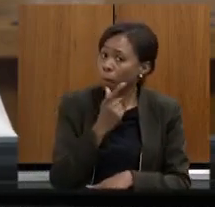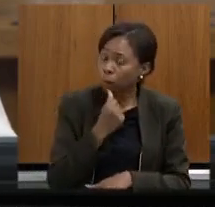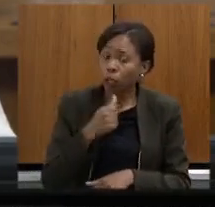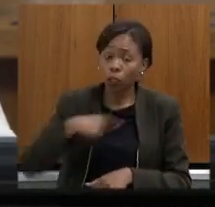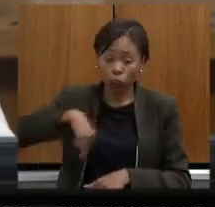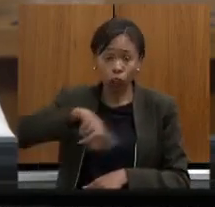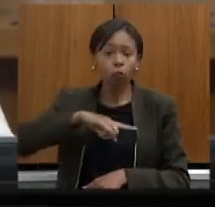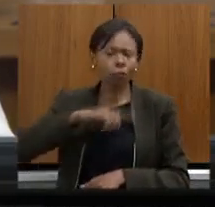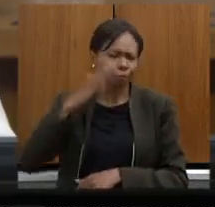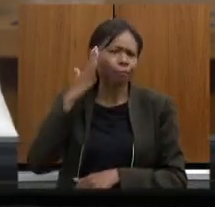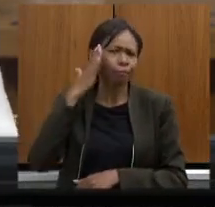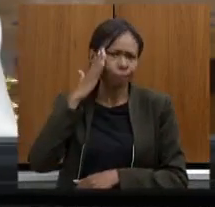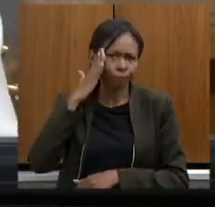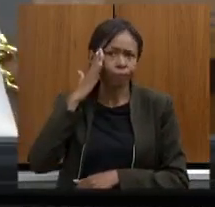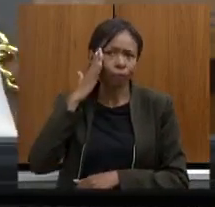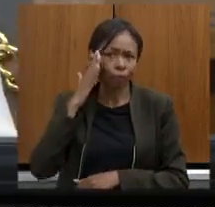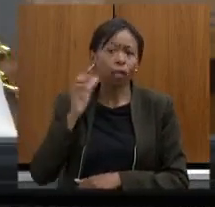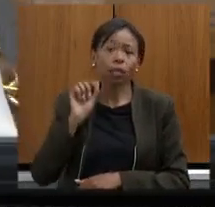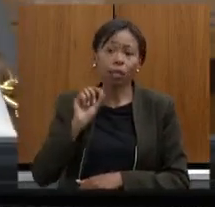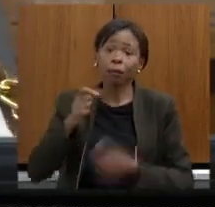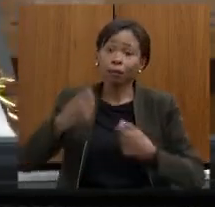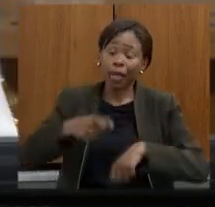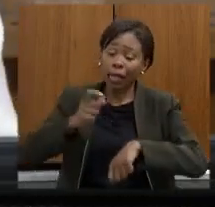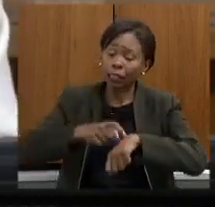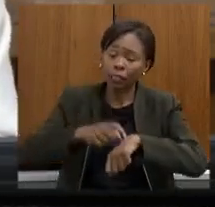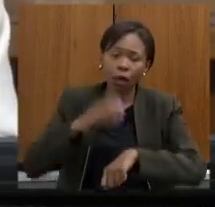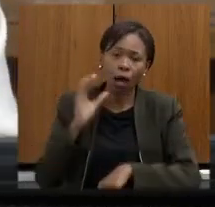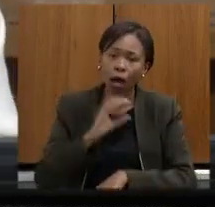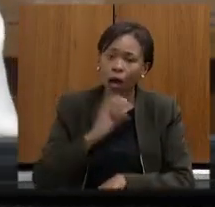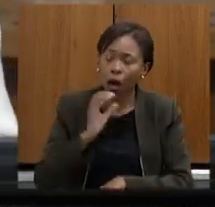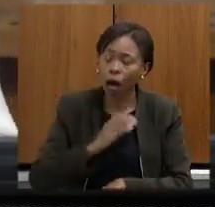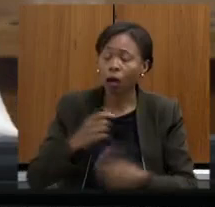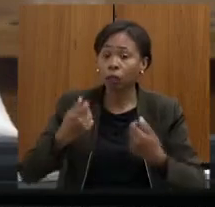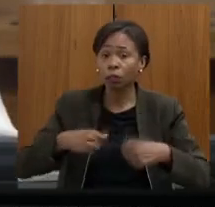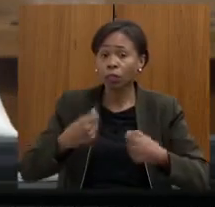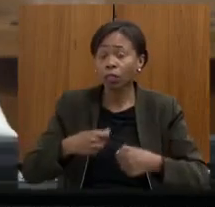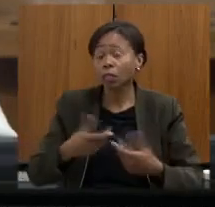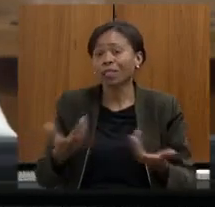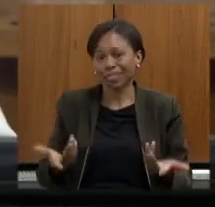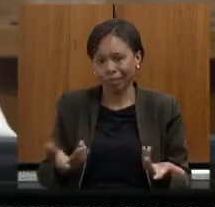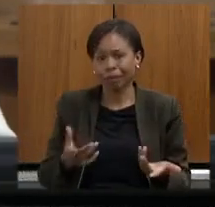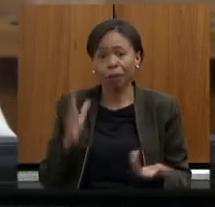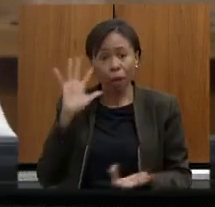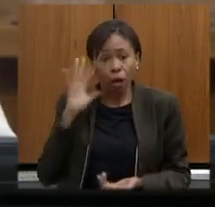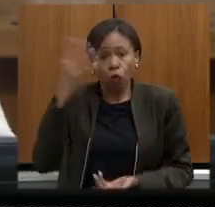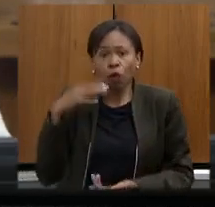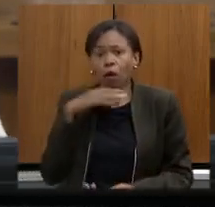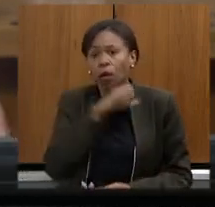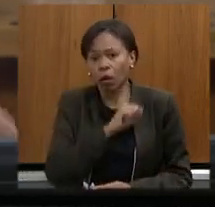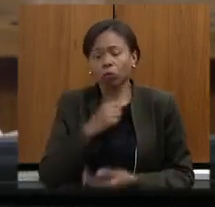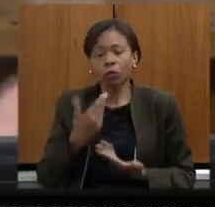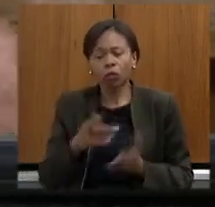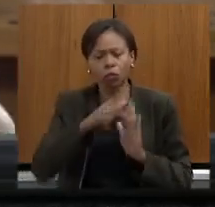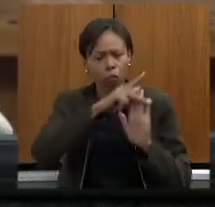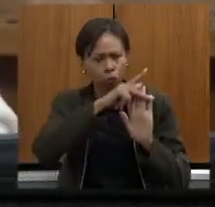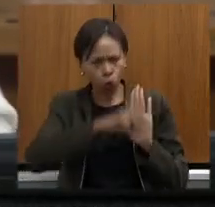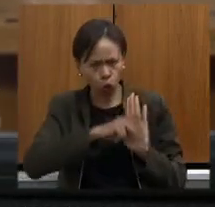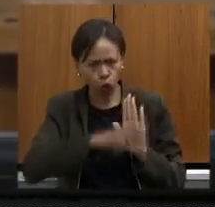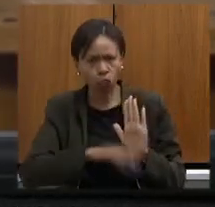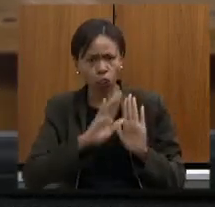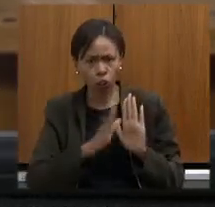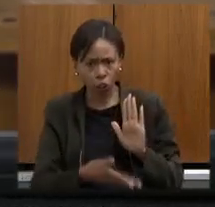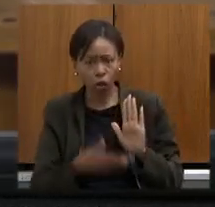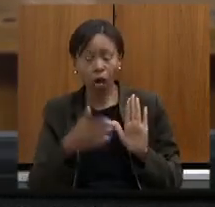temos plena consciência da urgência da necessidade de adoção de medidas rápido então esses projetos que já